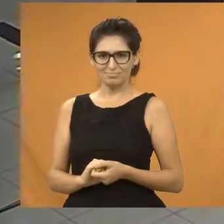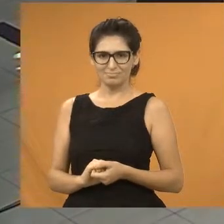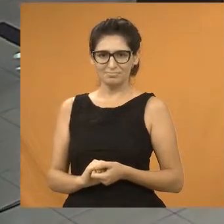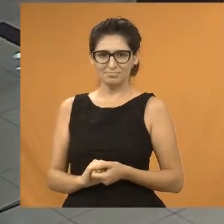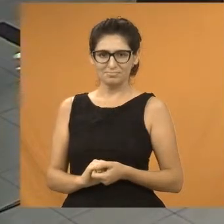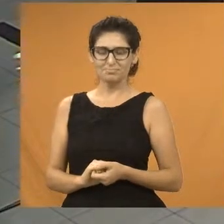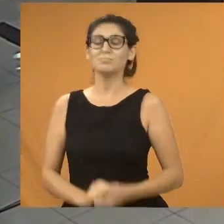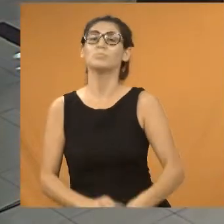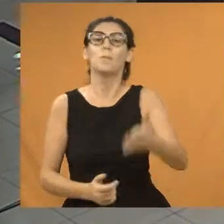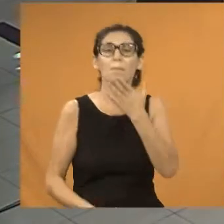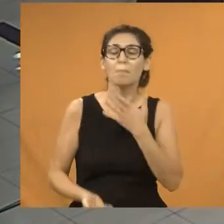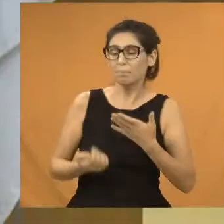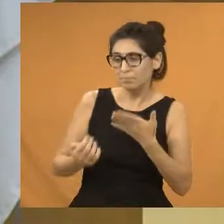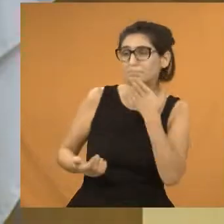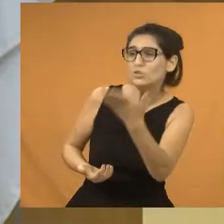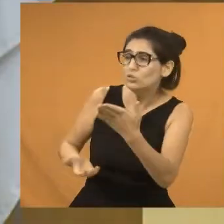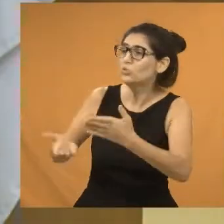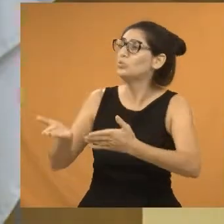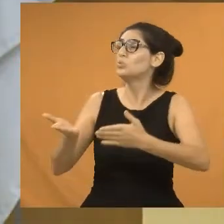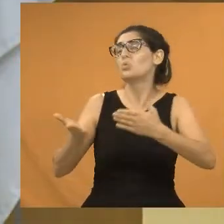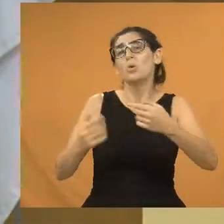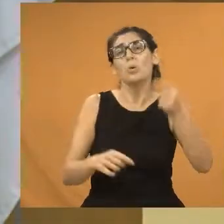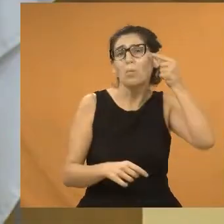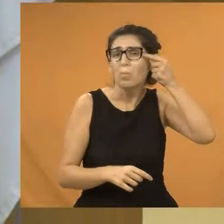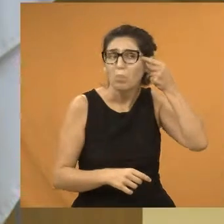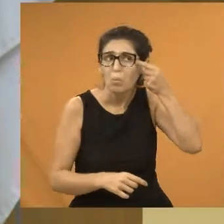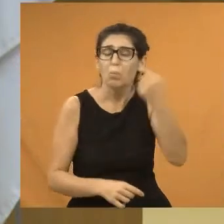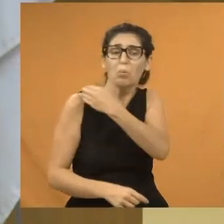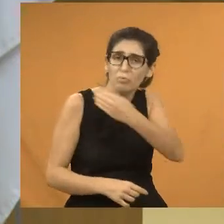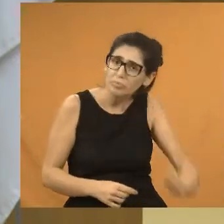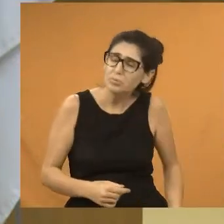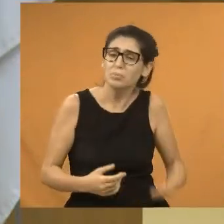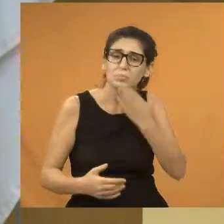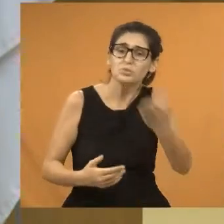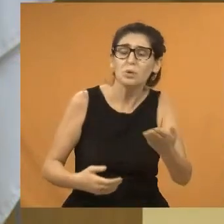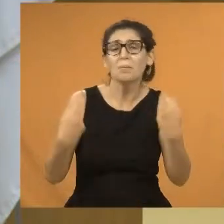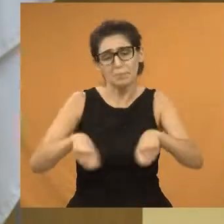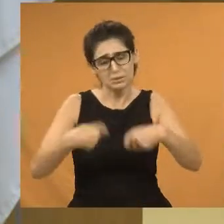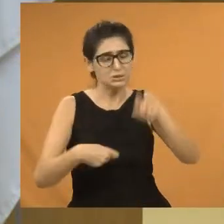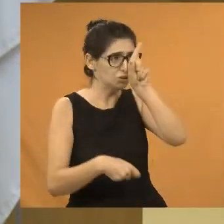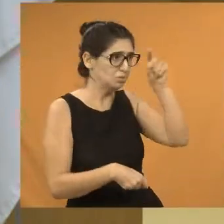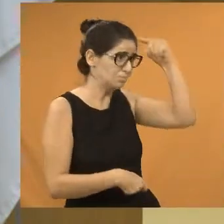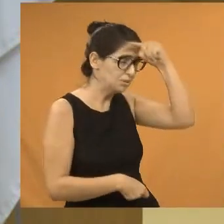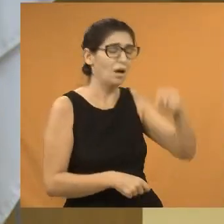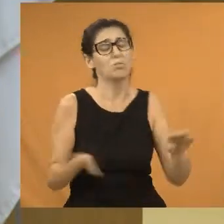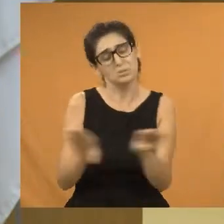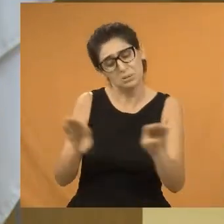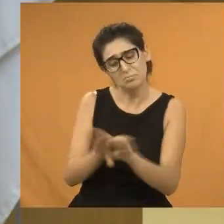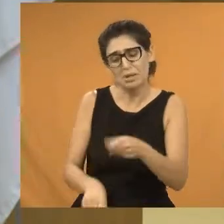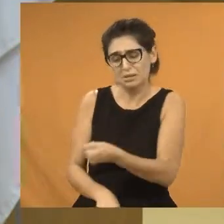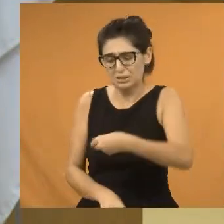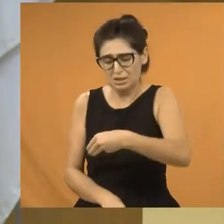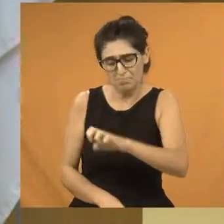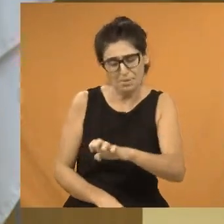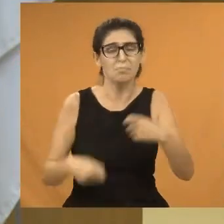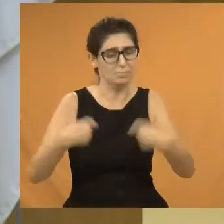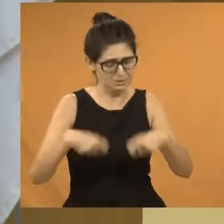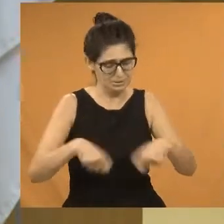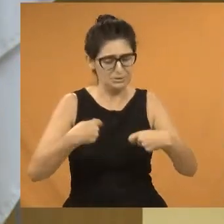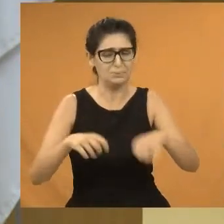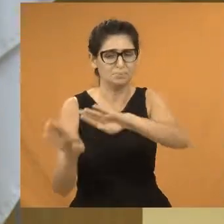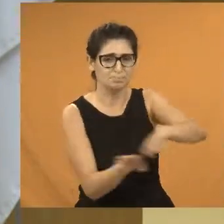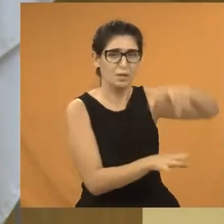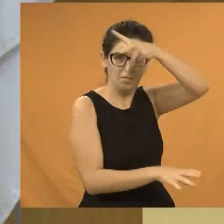Então, fizemos o pedido do governador e é muito importante que a nossa Jacareí tenha um hospital regional e tenha um AME. A